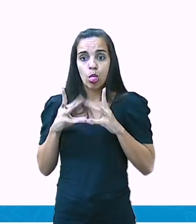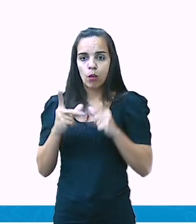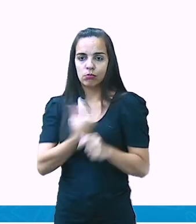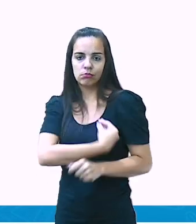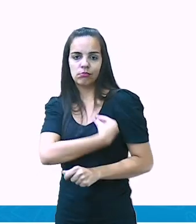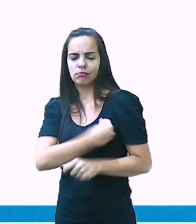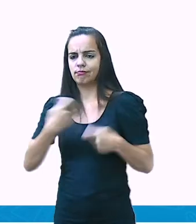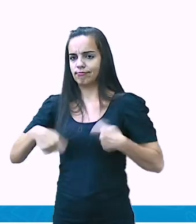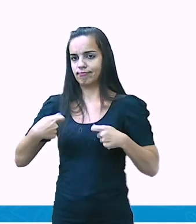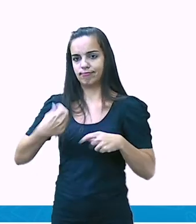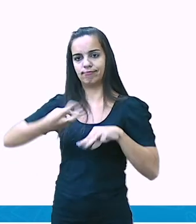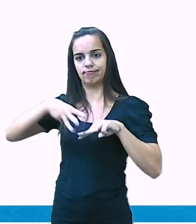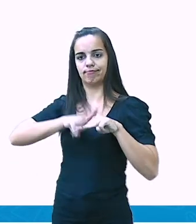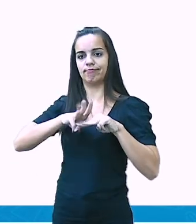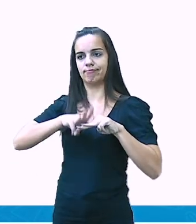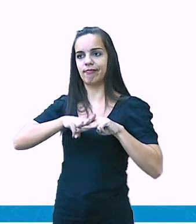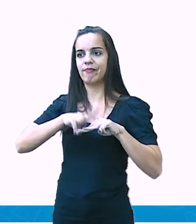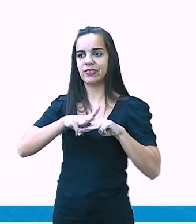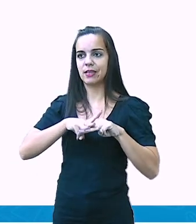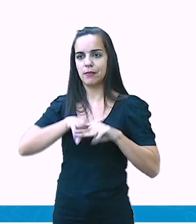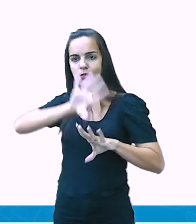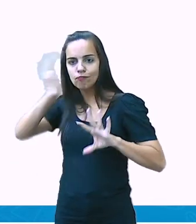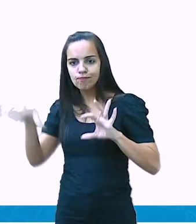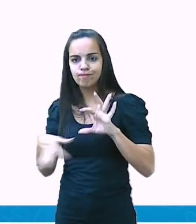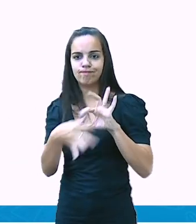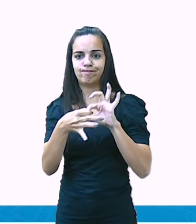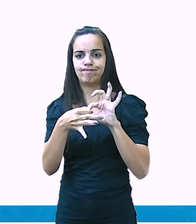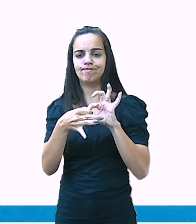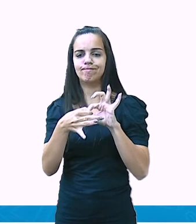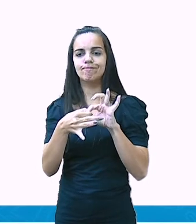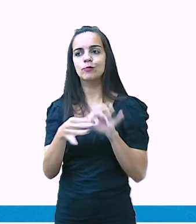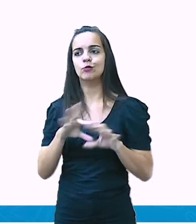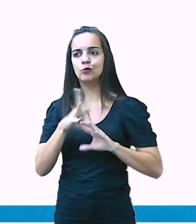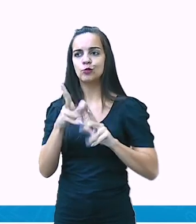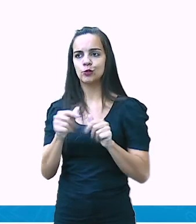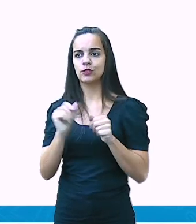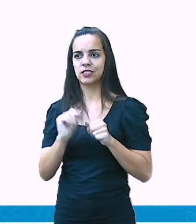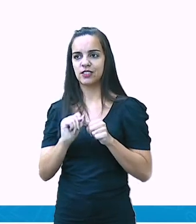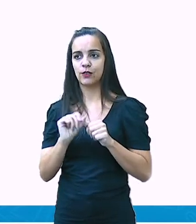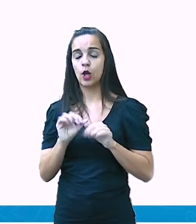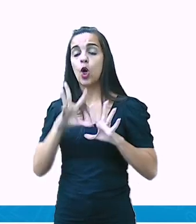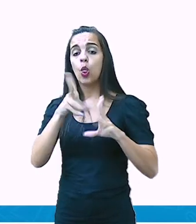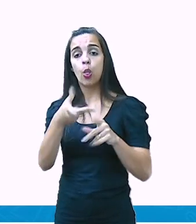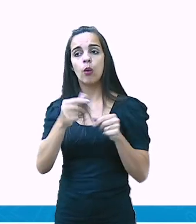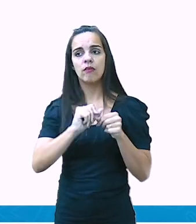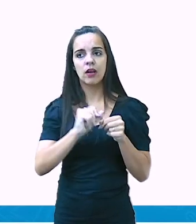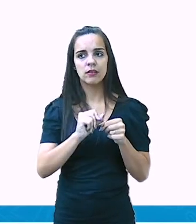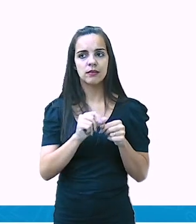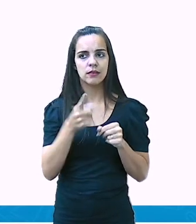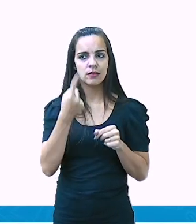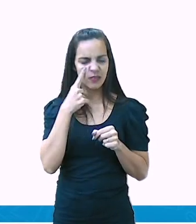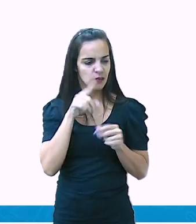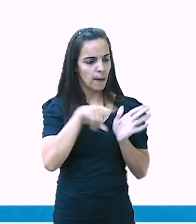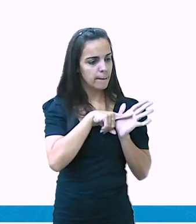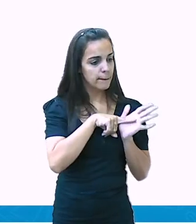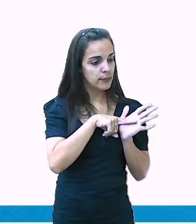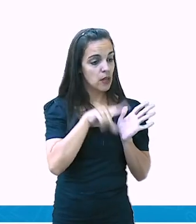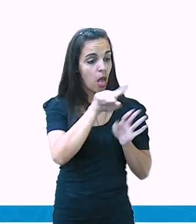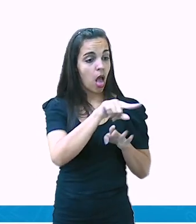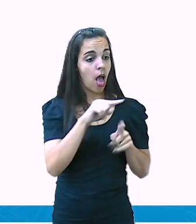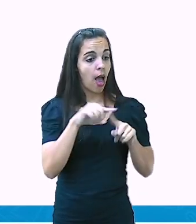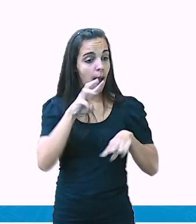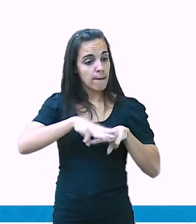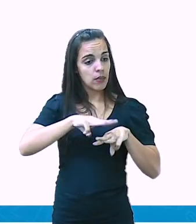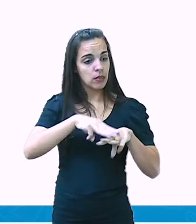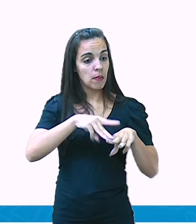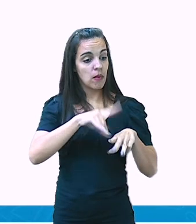as outras ciências, né? Então, com muito carinho, a matemática, ela vai nos auxiliar aqui